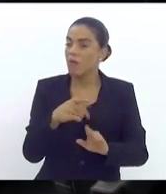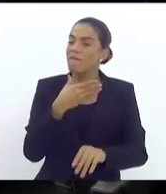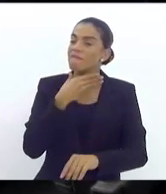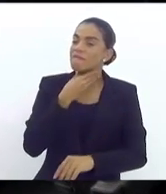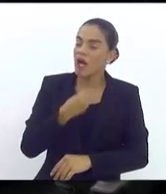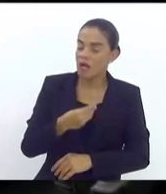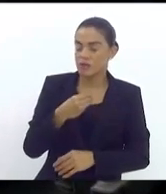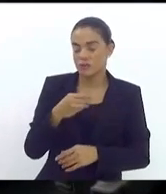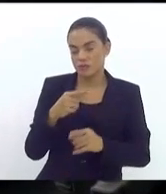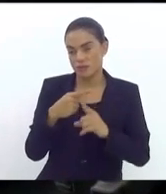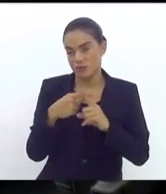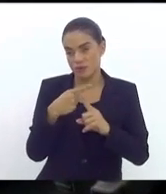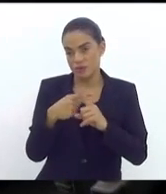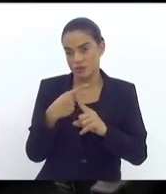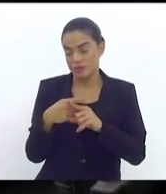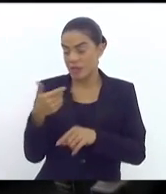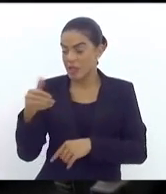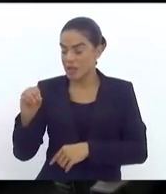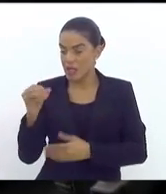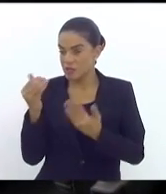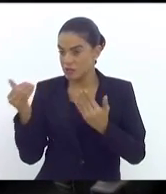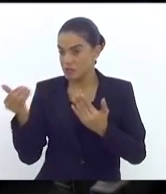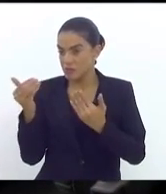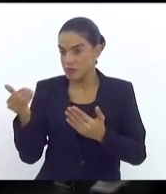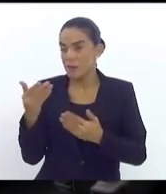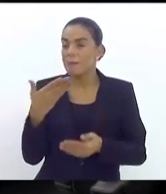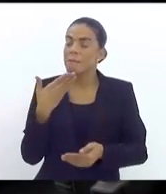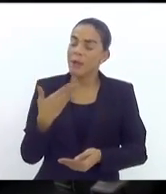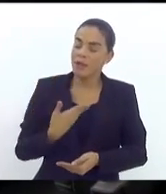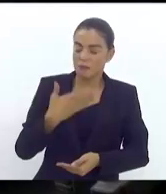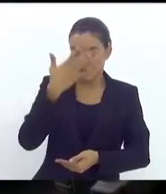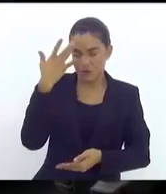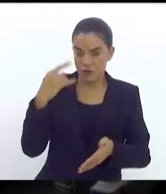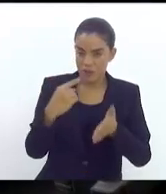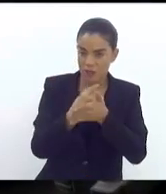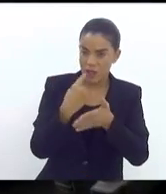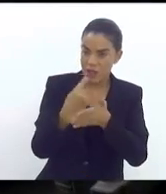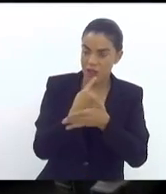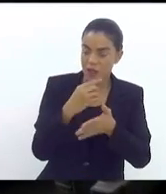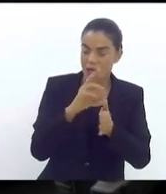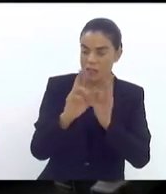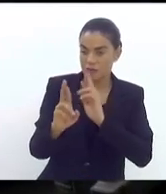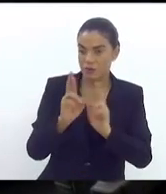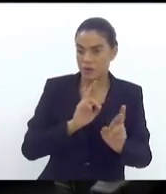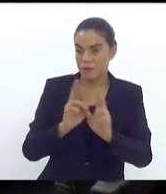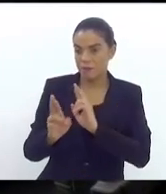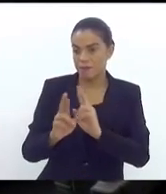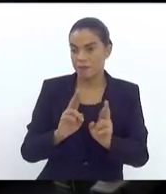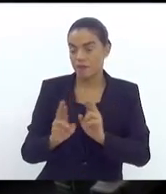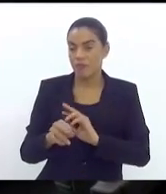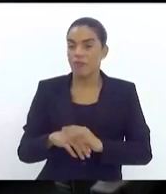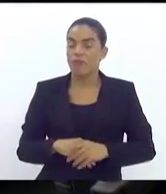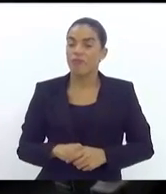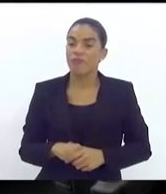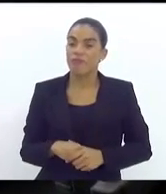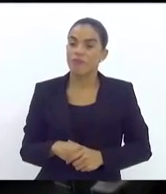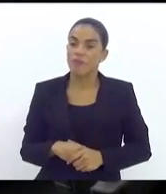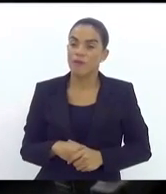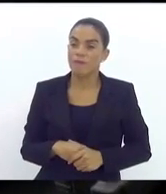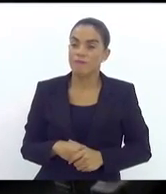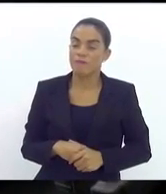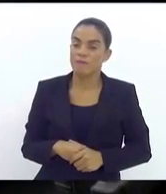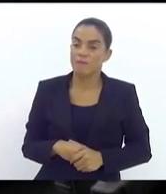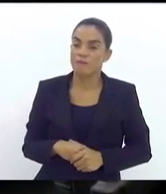de sorte. Quando você tem 10 suspeitos, você pede para a pessoa responder, todos eles vão ter um décimo de chance de ser apontado. Isso é